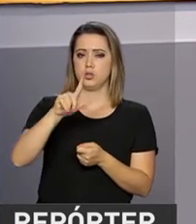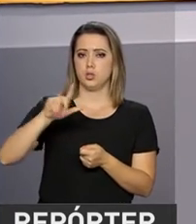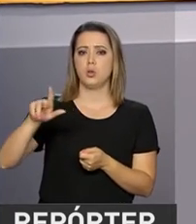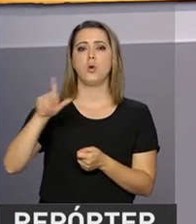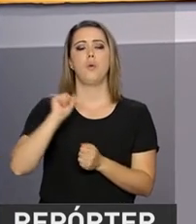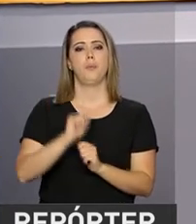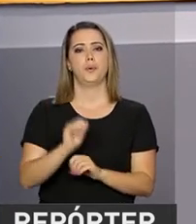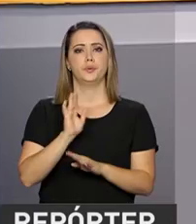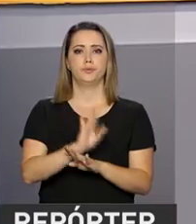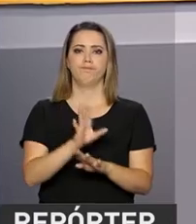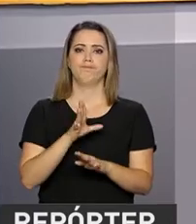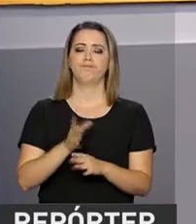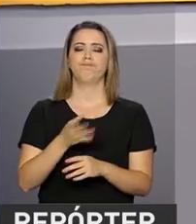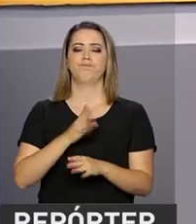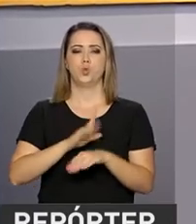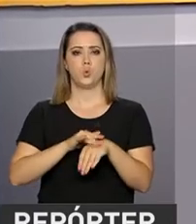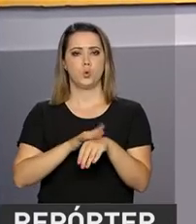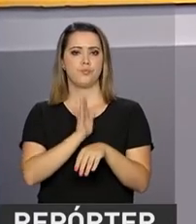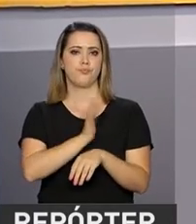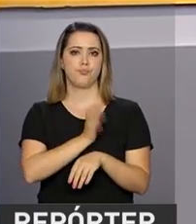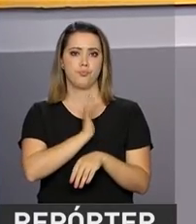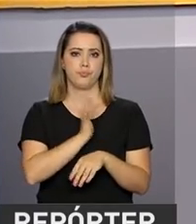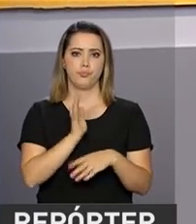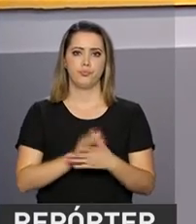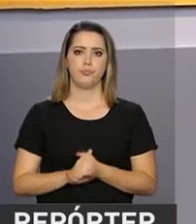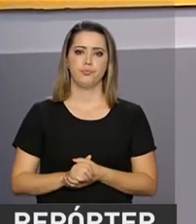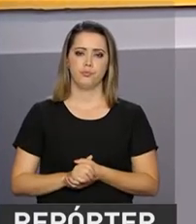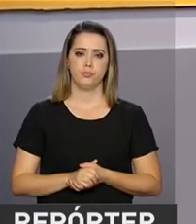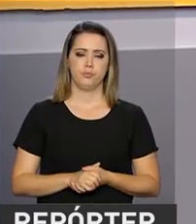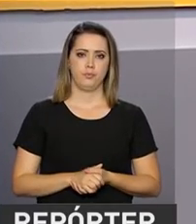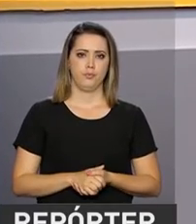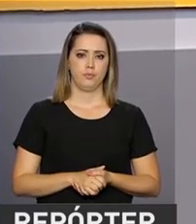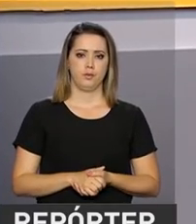contribui para o aparecimento de doenças cardiovasculares